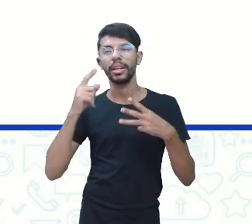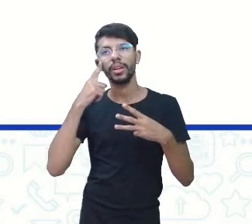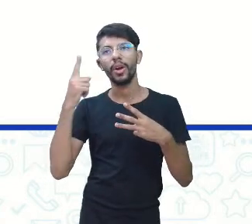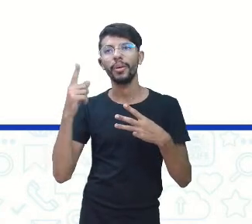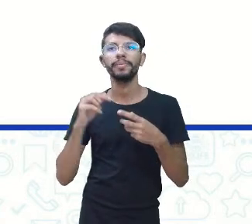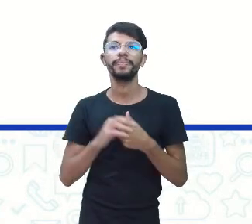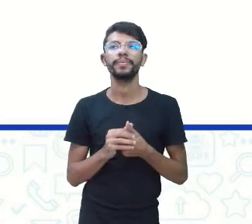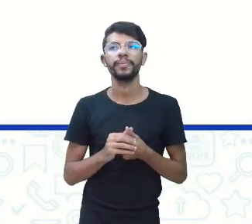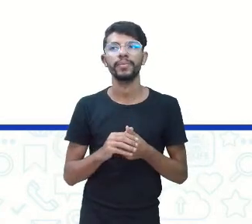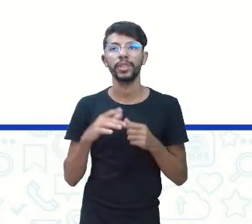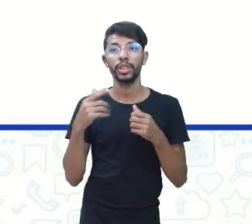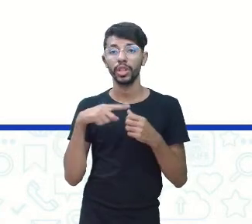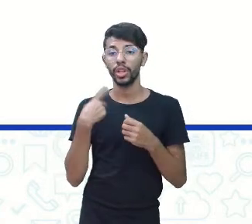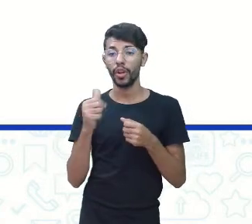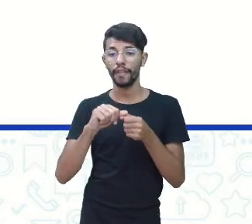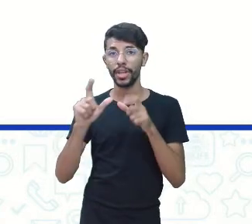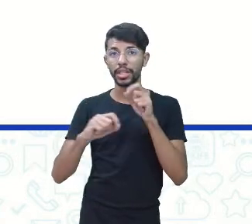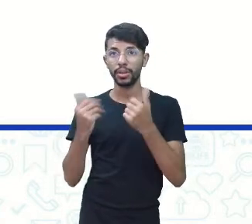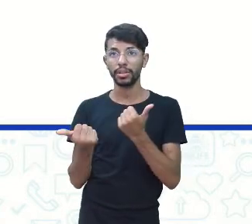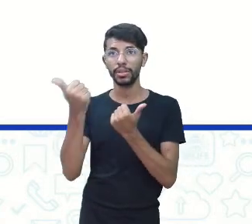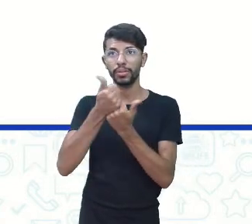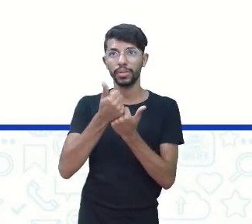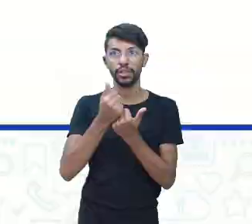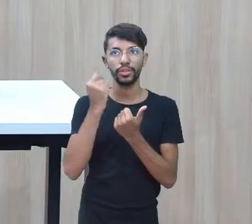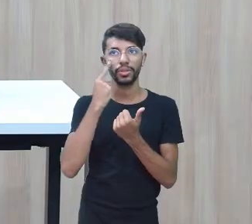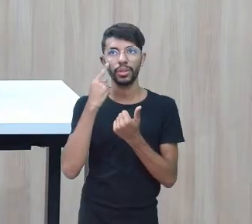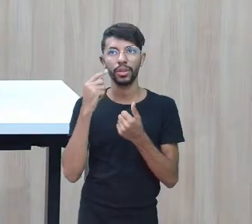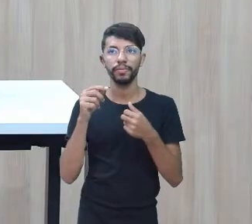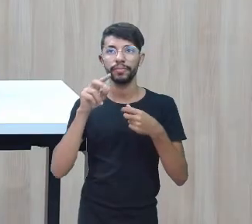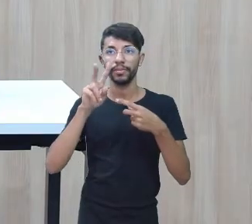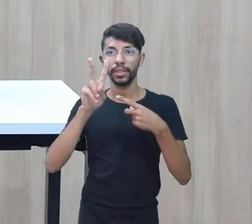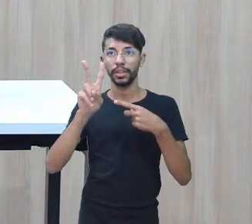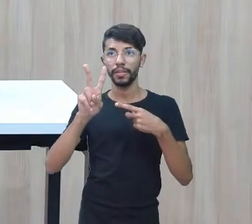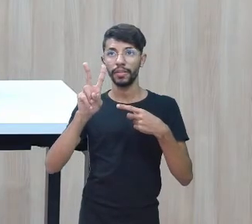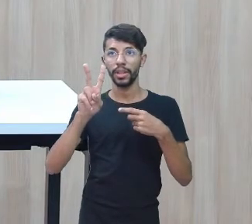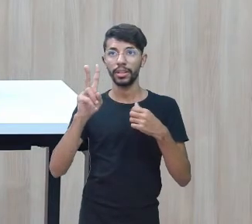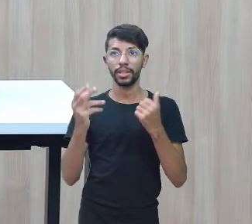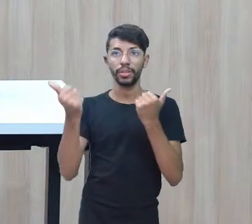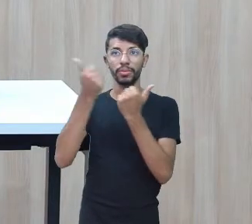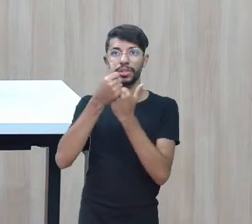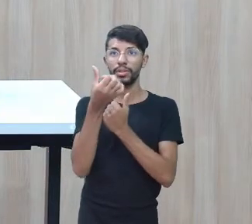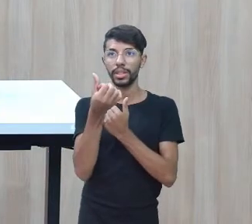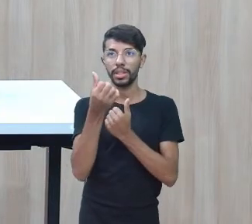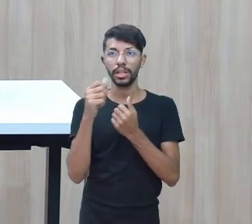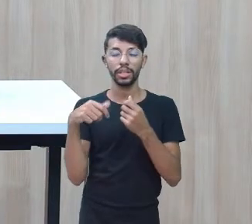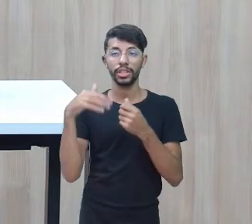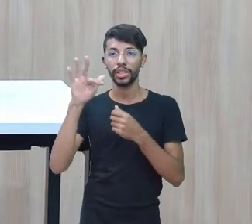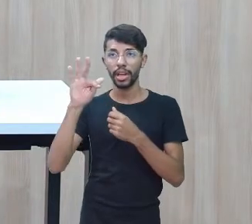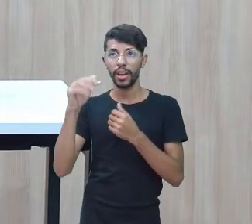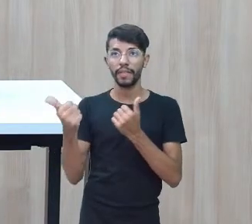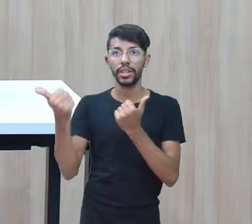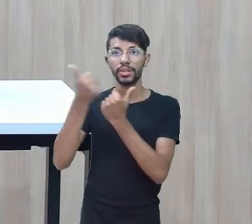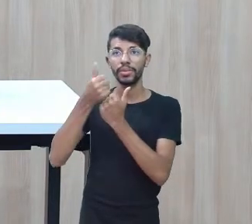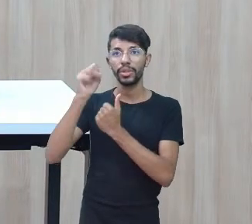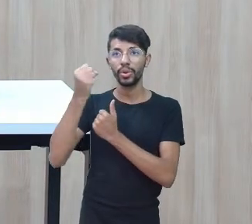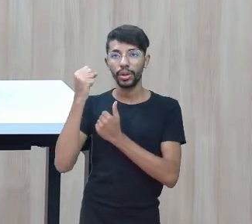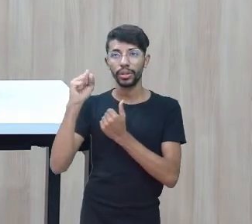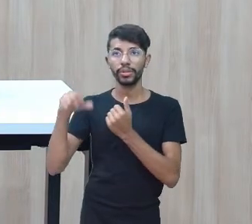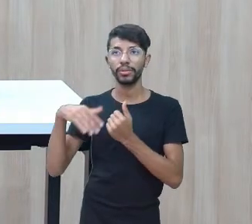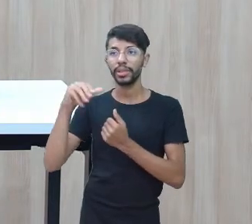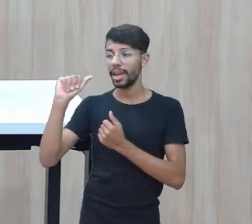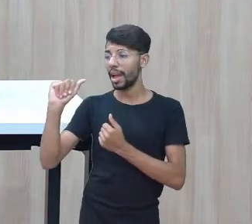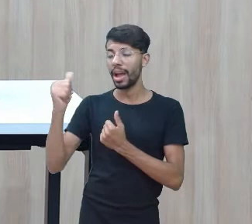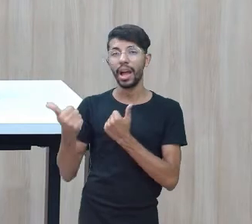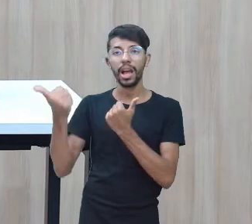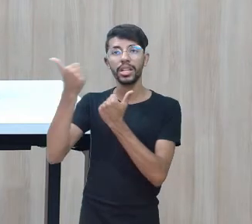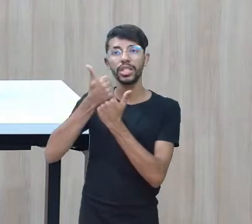a gente vai fazer as substituições, ó. Onde tiver V, eu vou colocar a quantidade de vértices. Onde tiver F, a quantidade de faces.